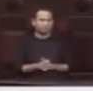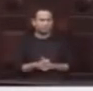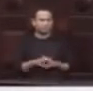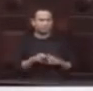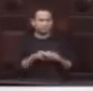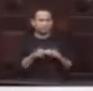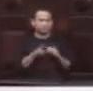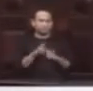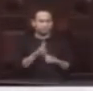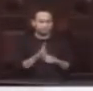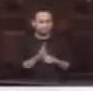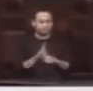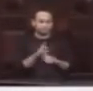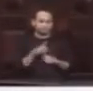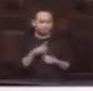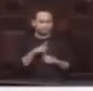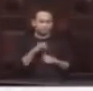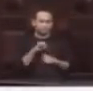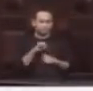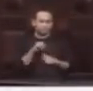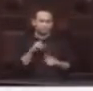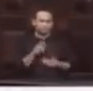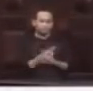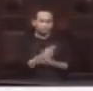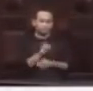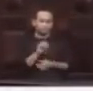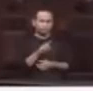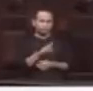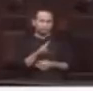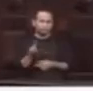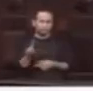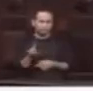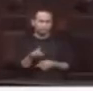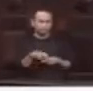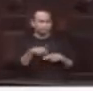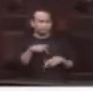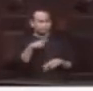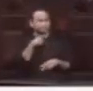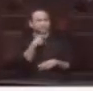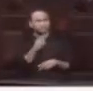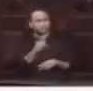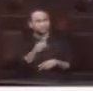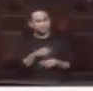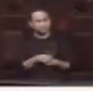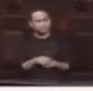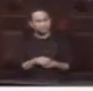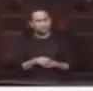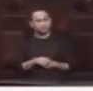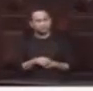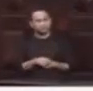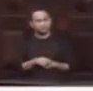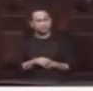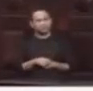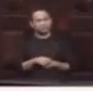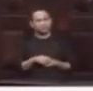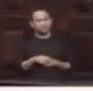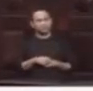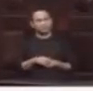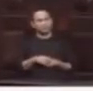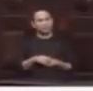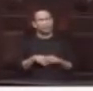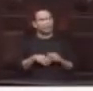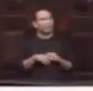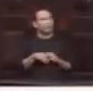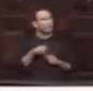dar resposta se o regimento seria cumprido ou não, já que não para qualquer dúvida sobre o artigo 84, parágrafo 7º.